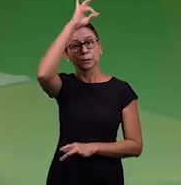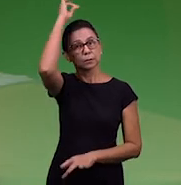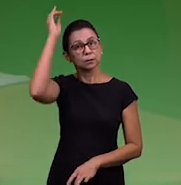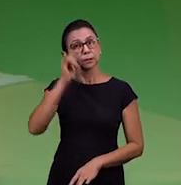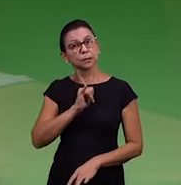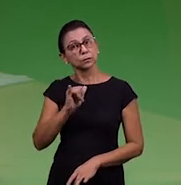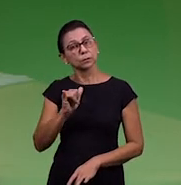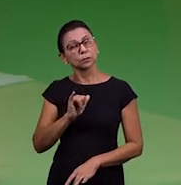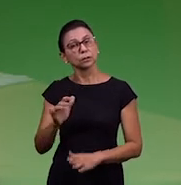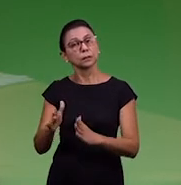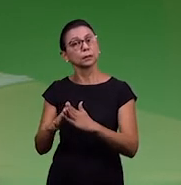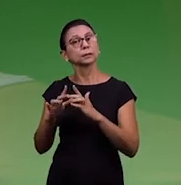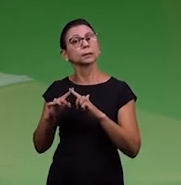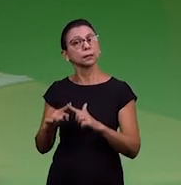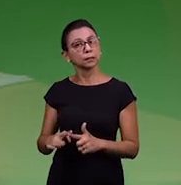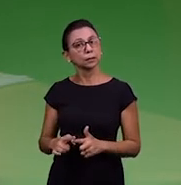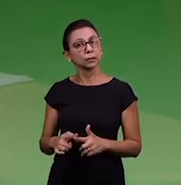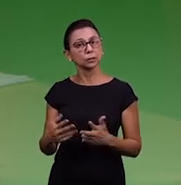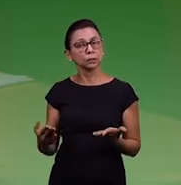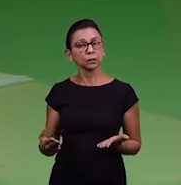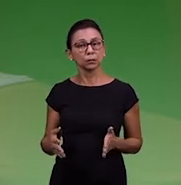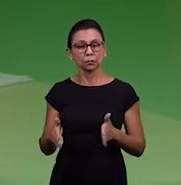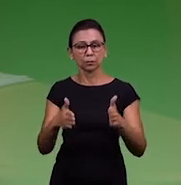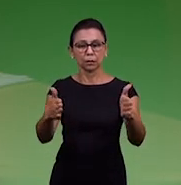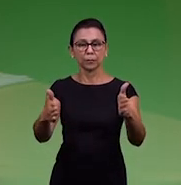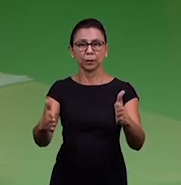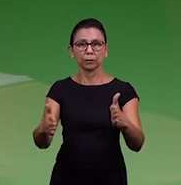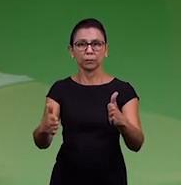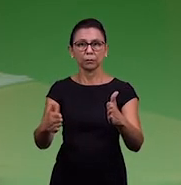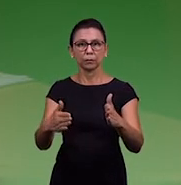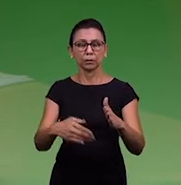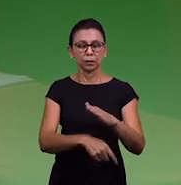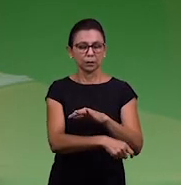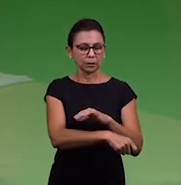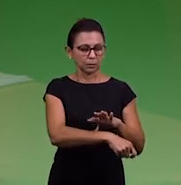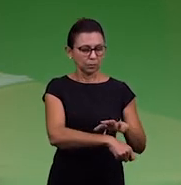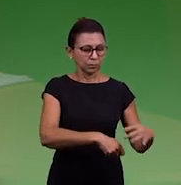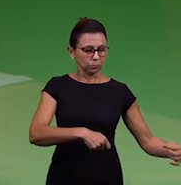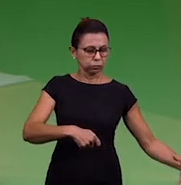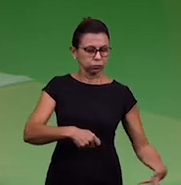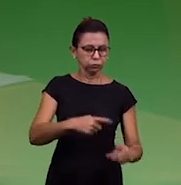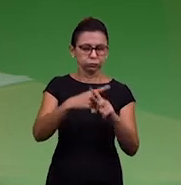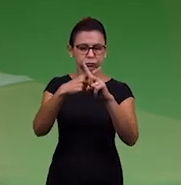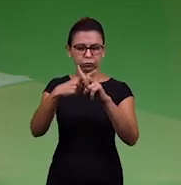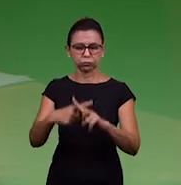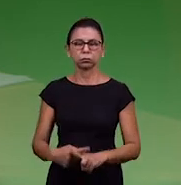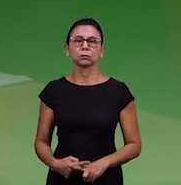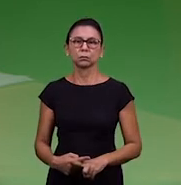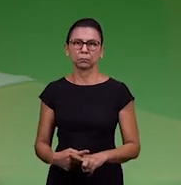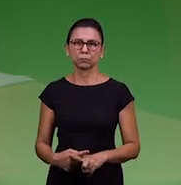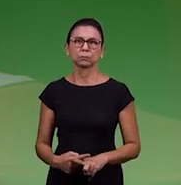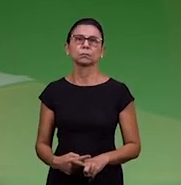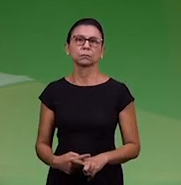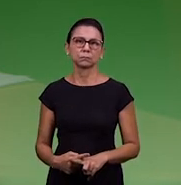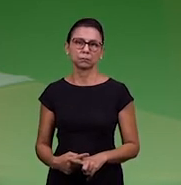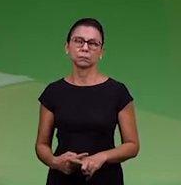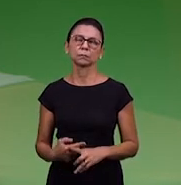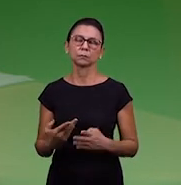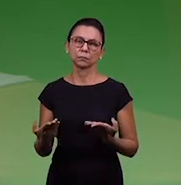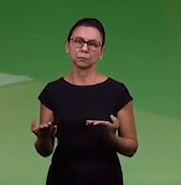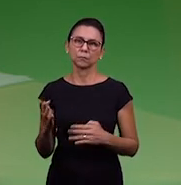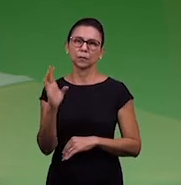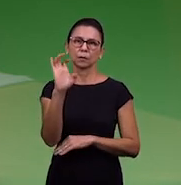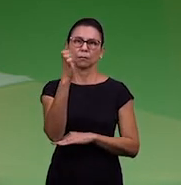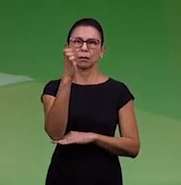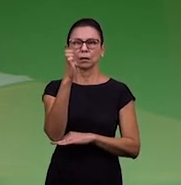ação da Trindade, o caminho, a espada e o fogo. Muito bem. Então, a desobediência afastou o homem do